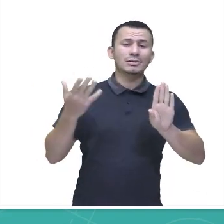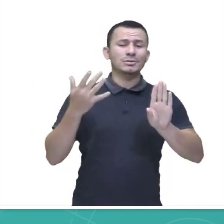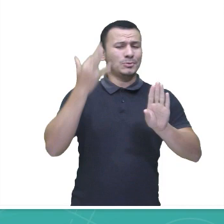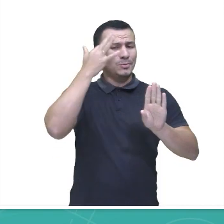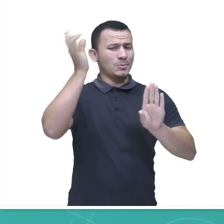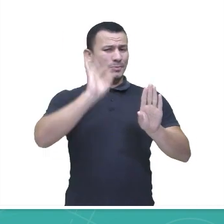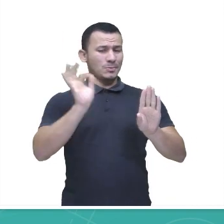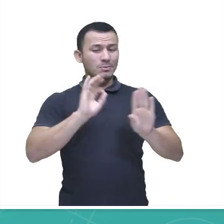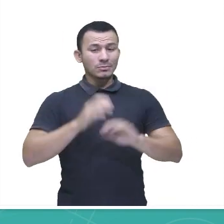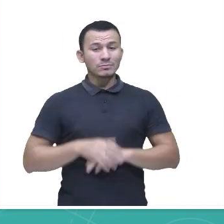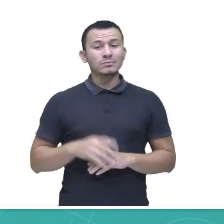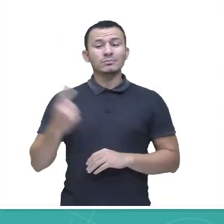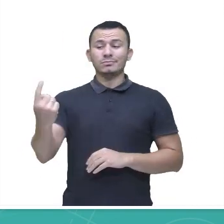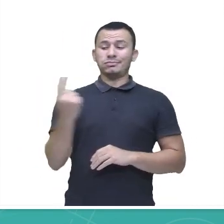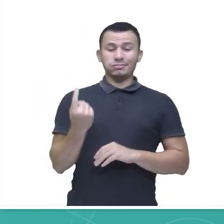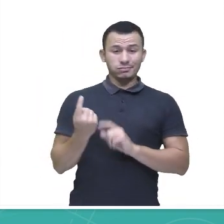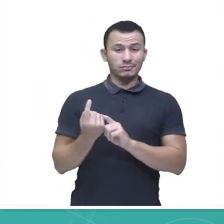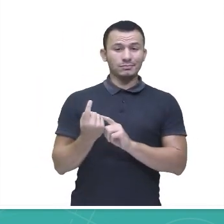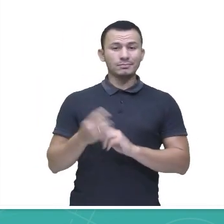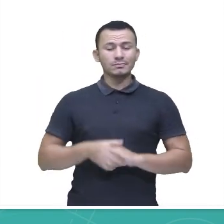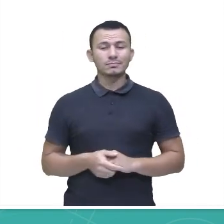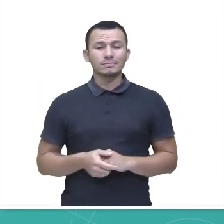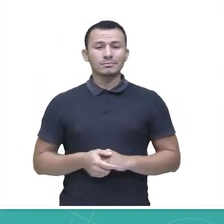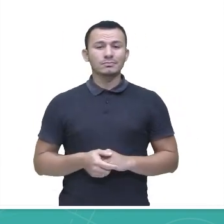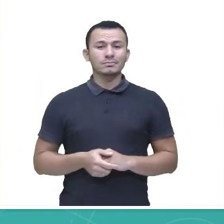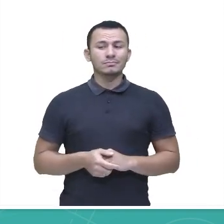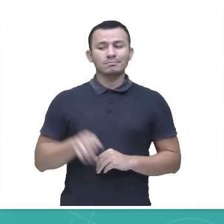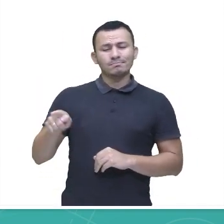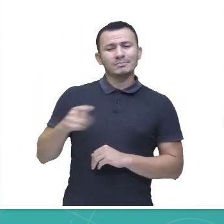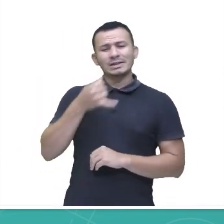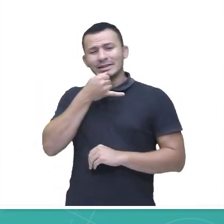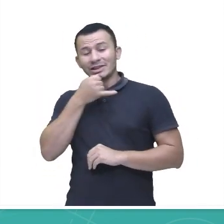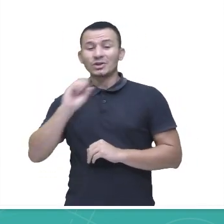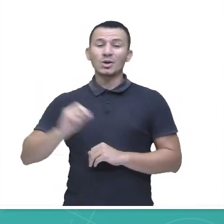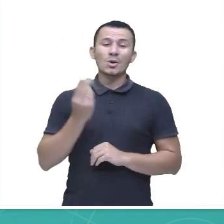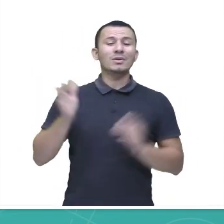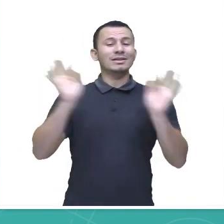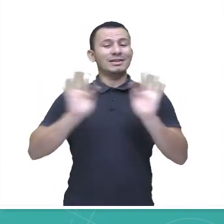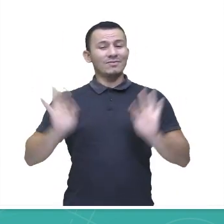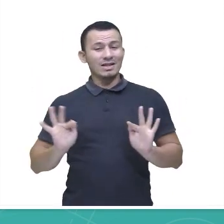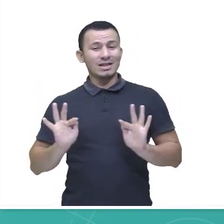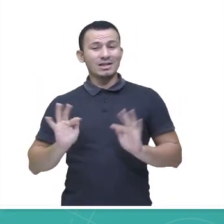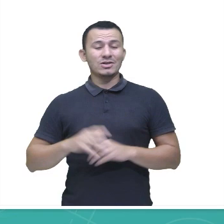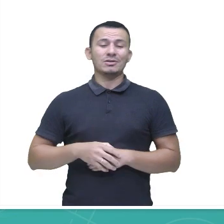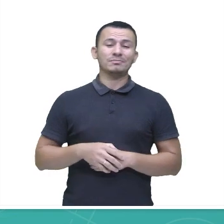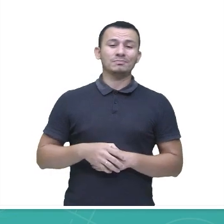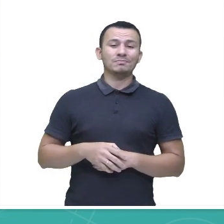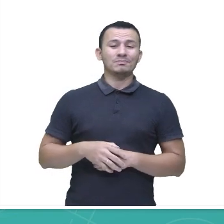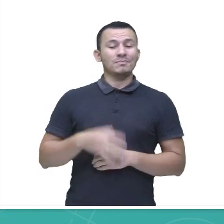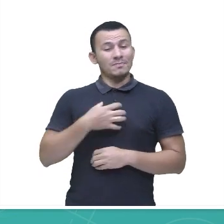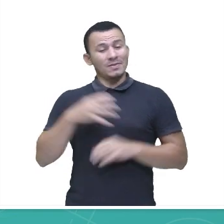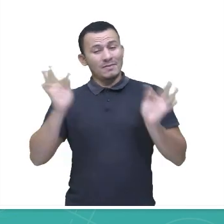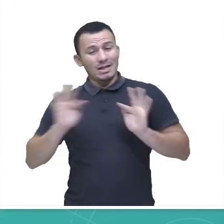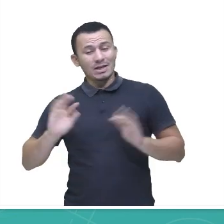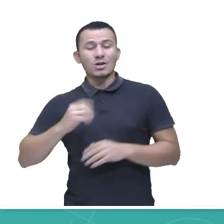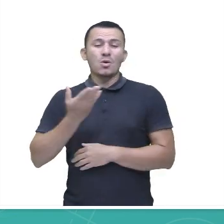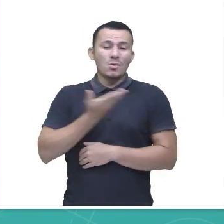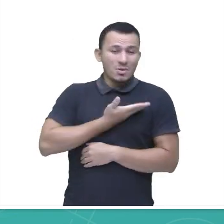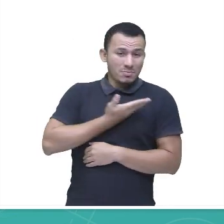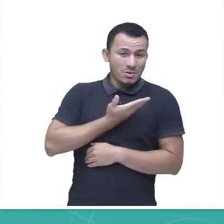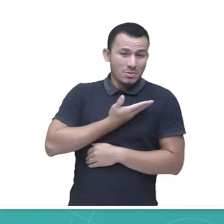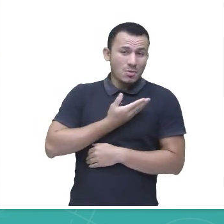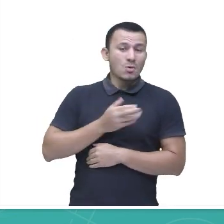importa. João vem. E há de estar triste ou alegre, reticente ou falastrão, amigo ou